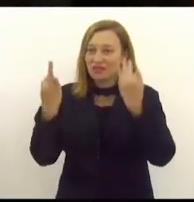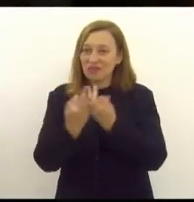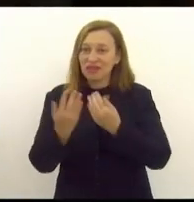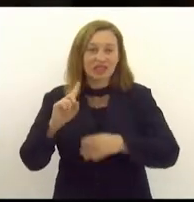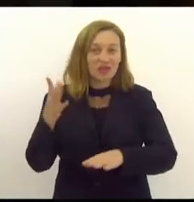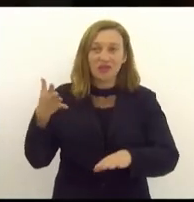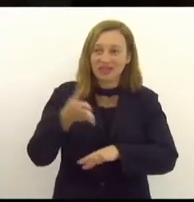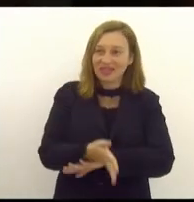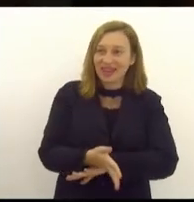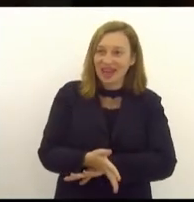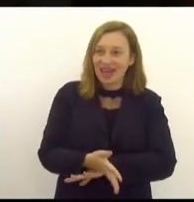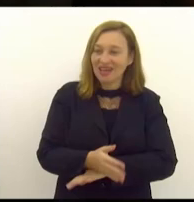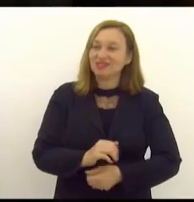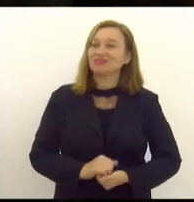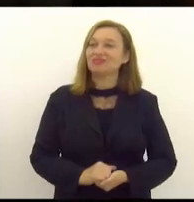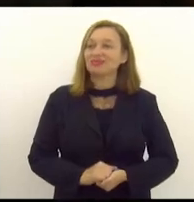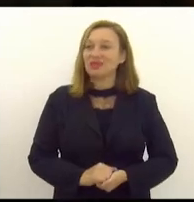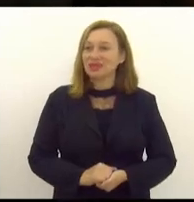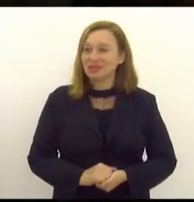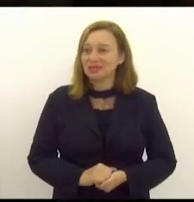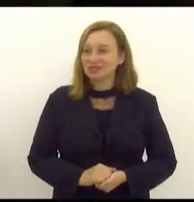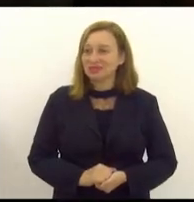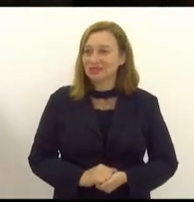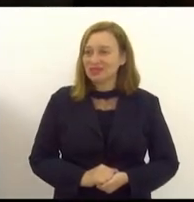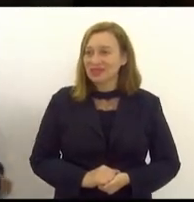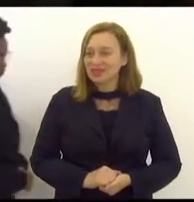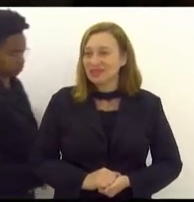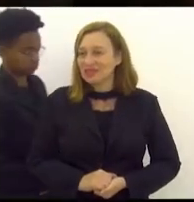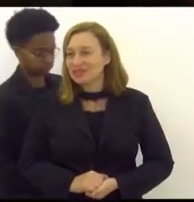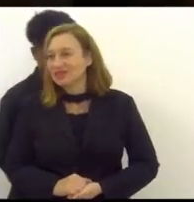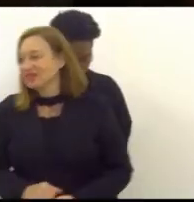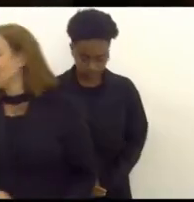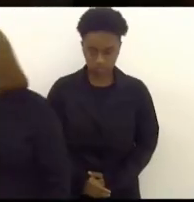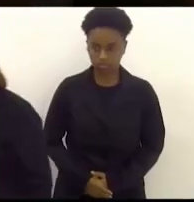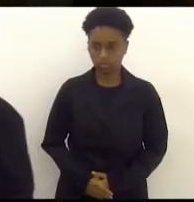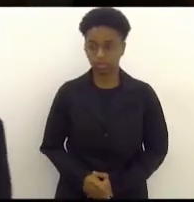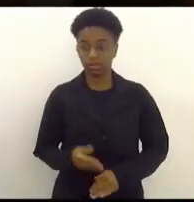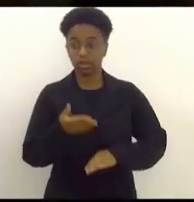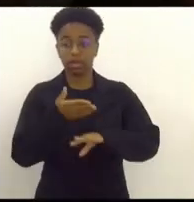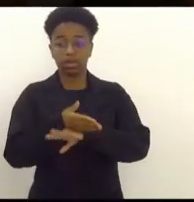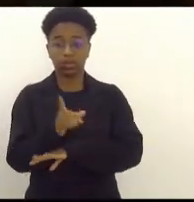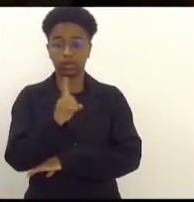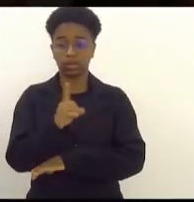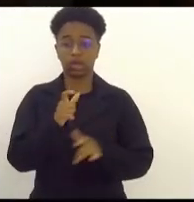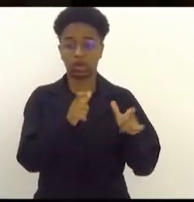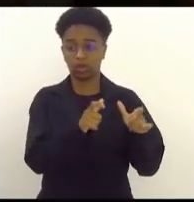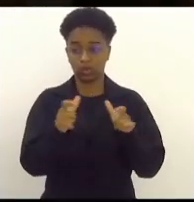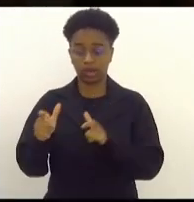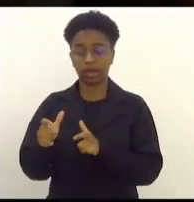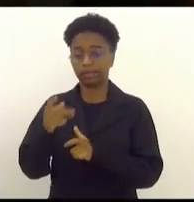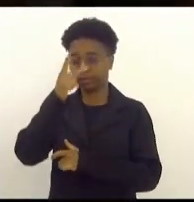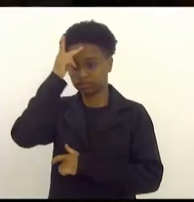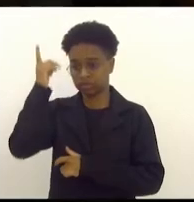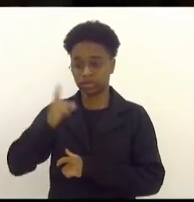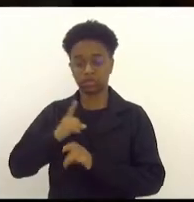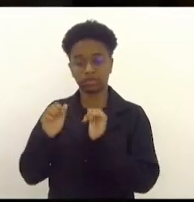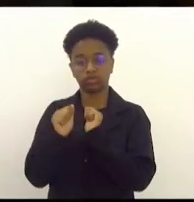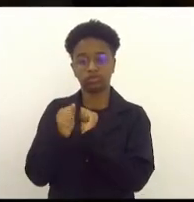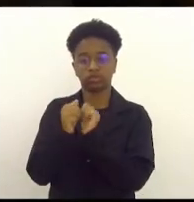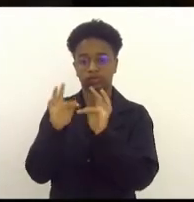entrar desativadamente num espaço onde todas as pessoas com suas famílias